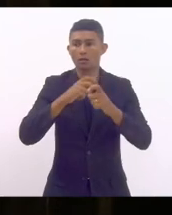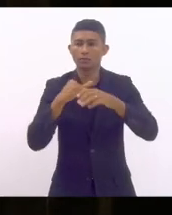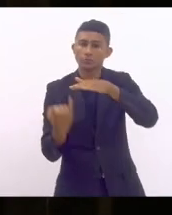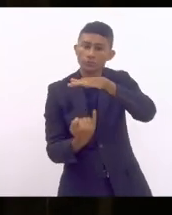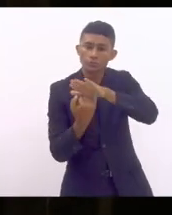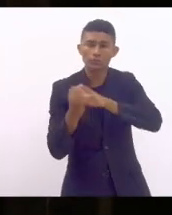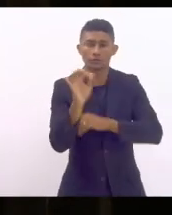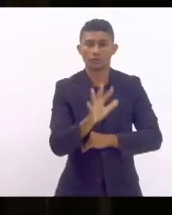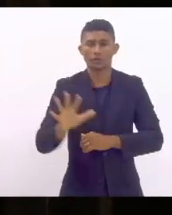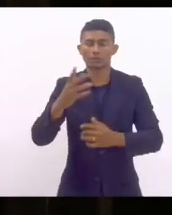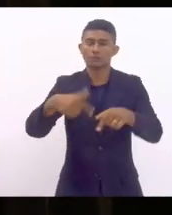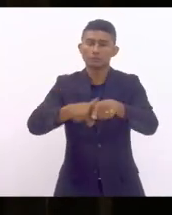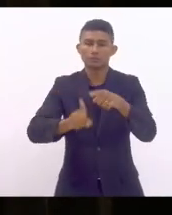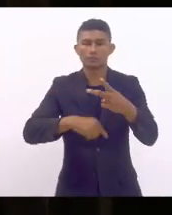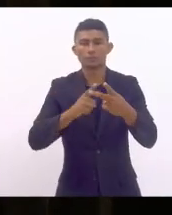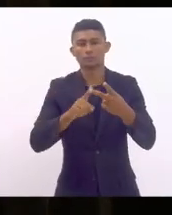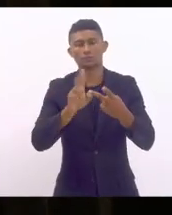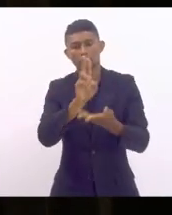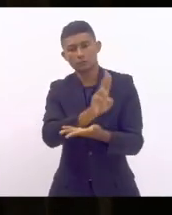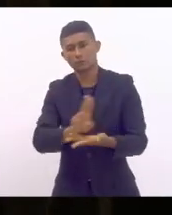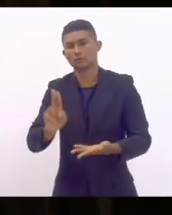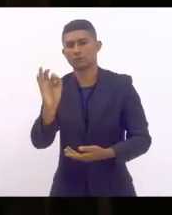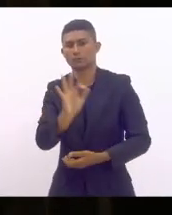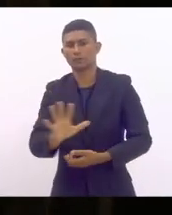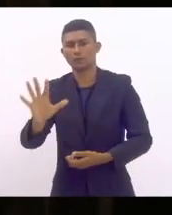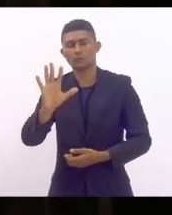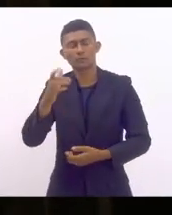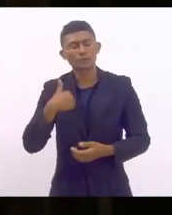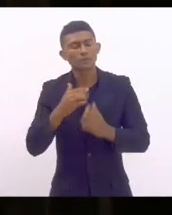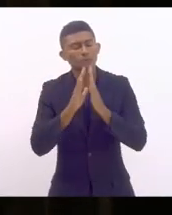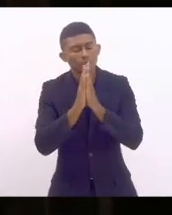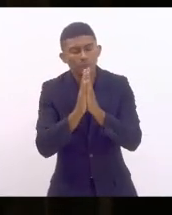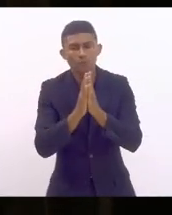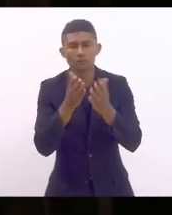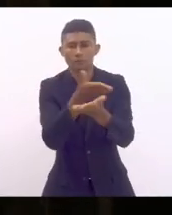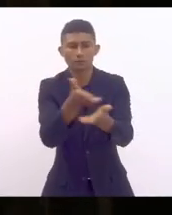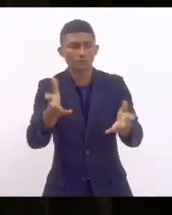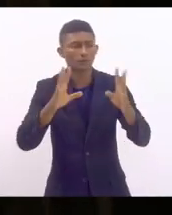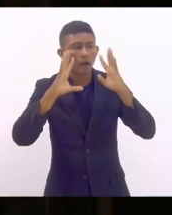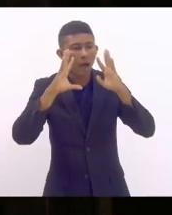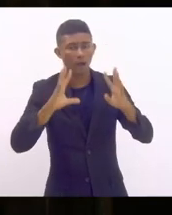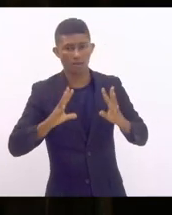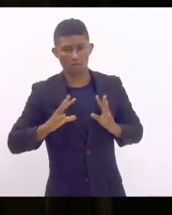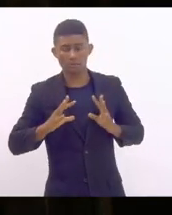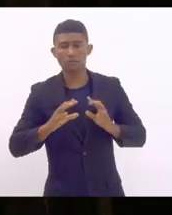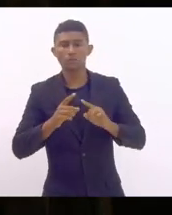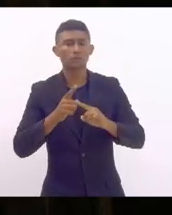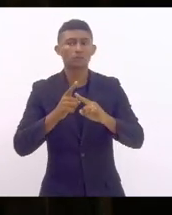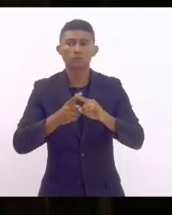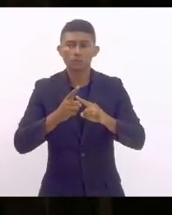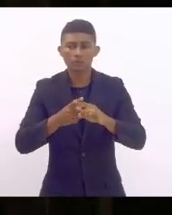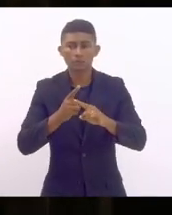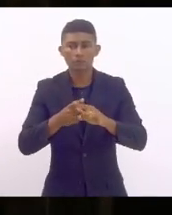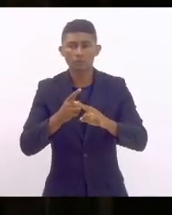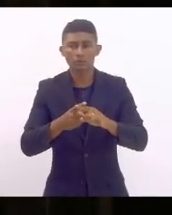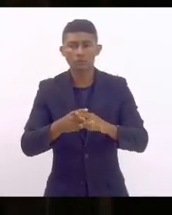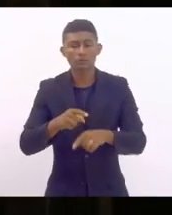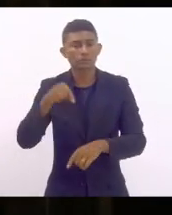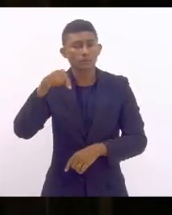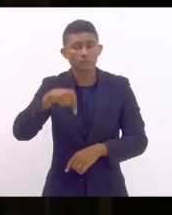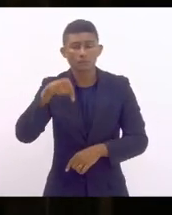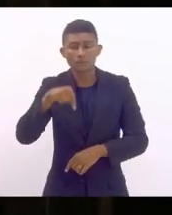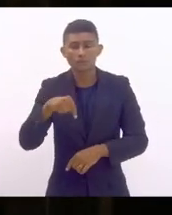como as Universidades Mas peço a todos que me Ouçam que isto é apenas um